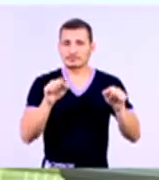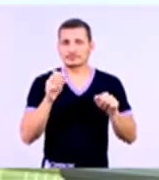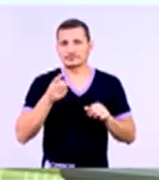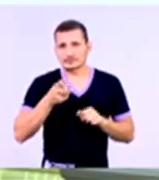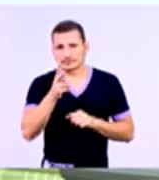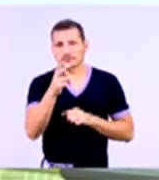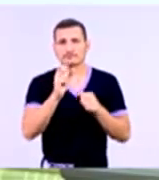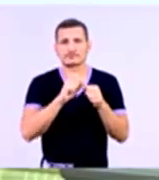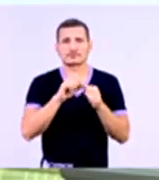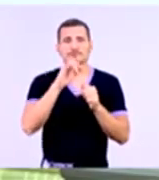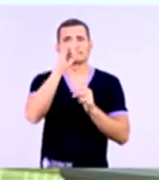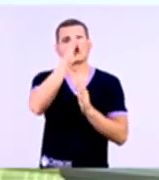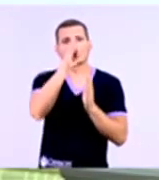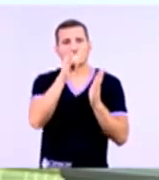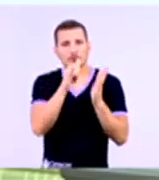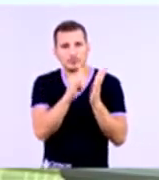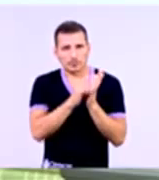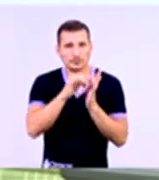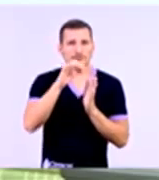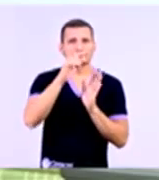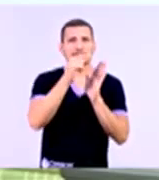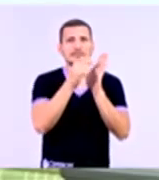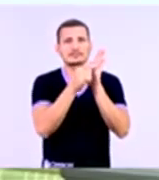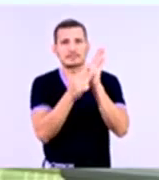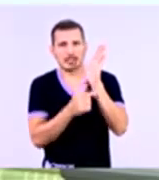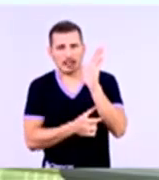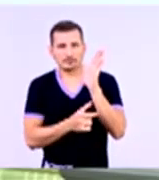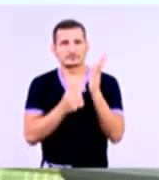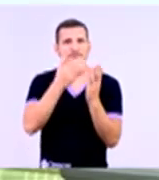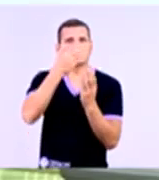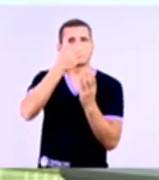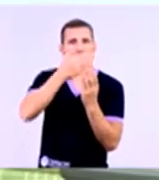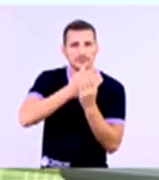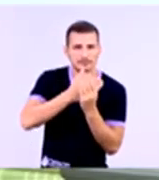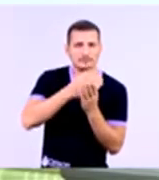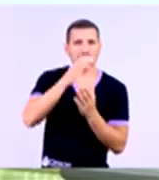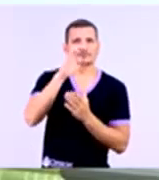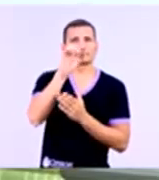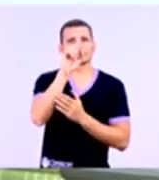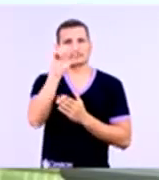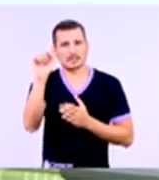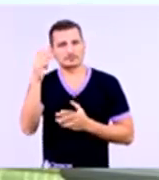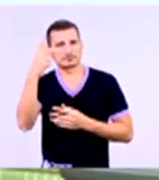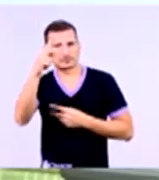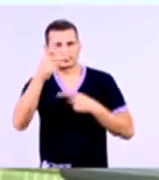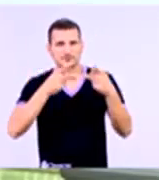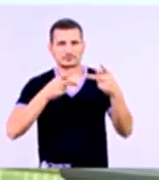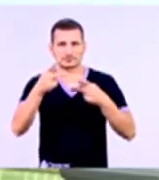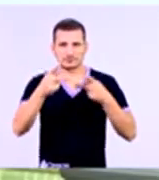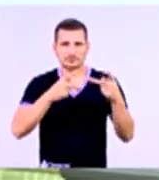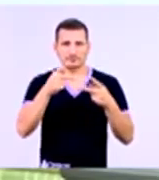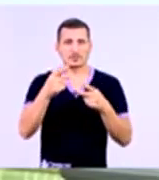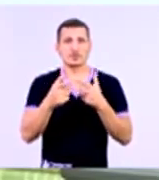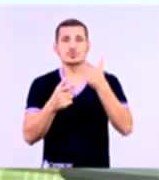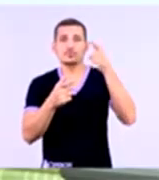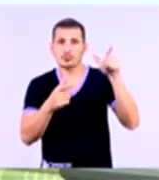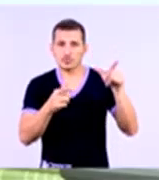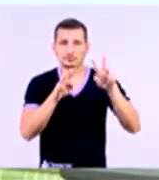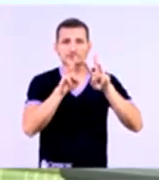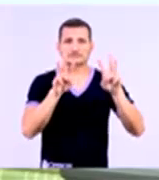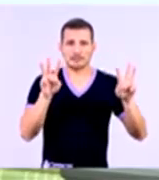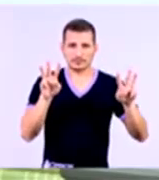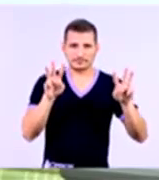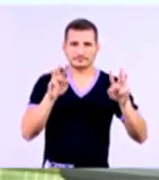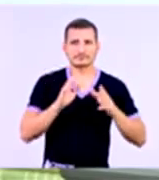download dos dados, dos arquivos do JavaScript, do CSS, do seu projeto, em outro site. Isso